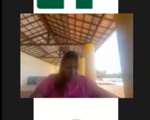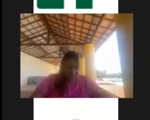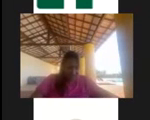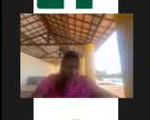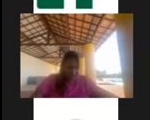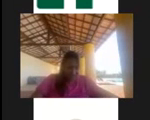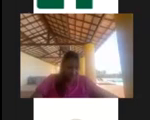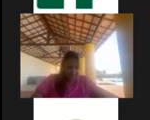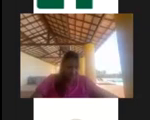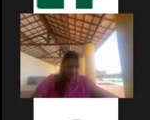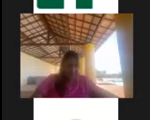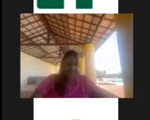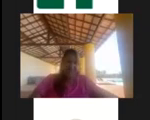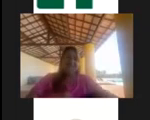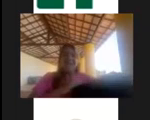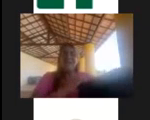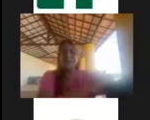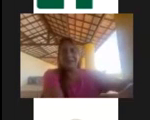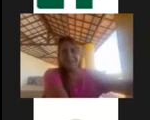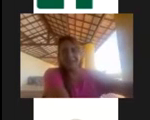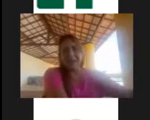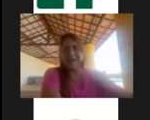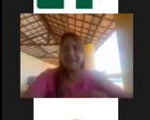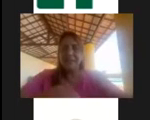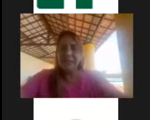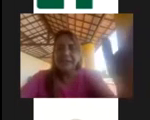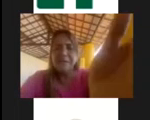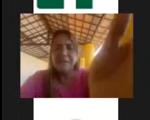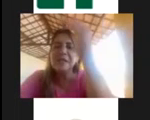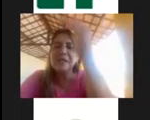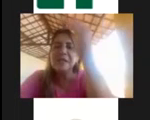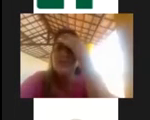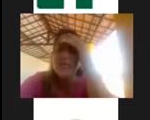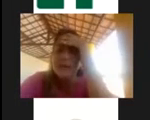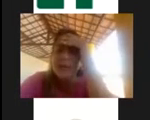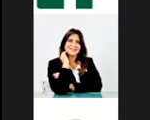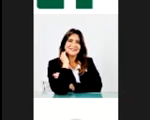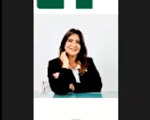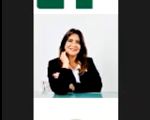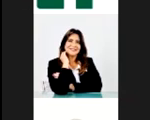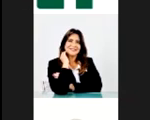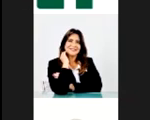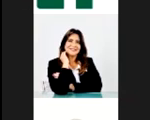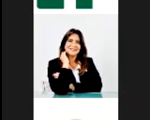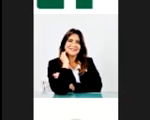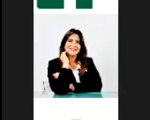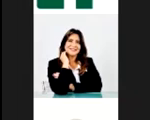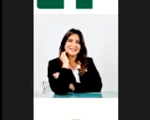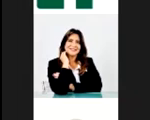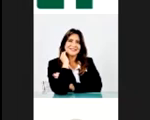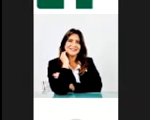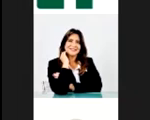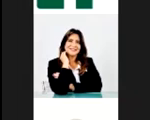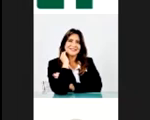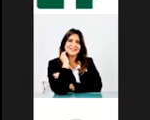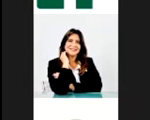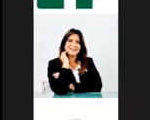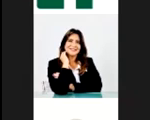mas eu pego daqui a pouco. Eu vou pegar daqui a pouco. Ah, não, o celular tá aqui. Menina, eu tô no celular, eu tô doida, viu? Olha.